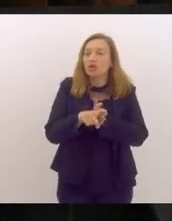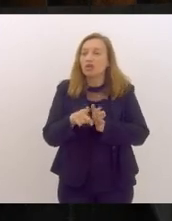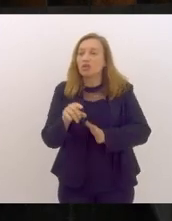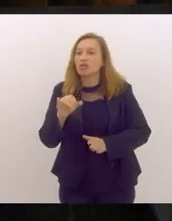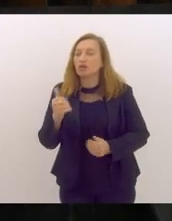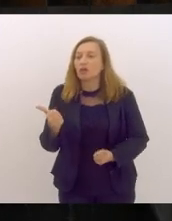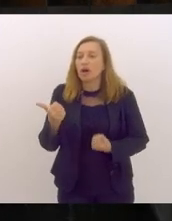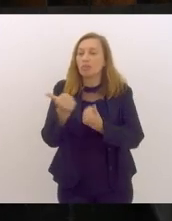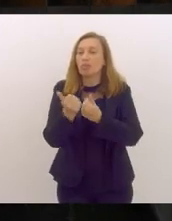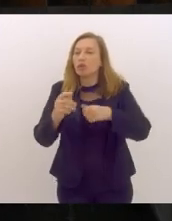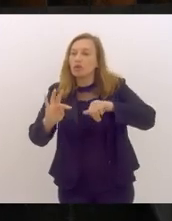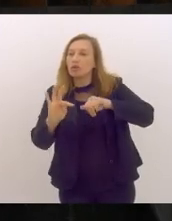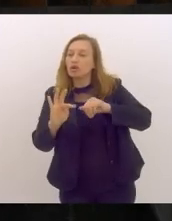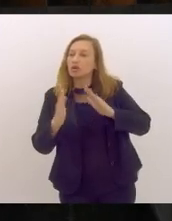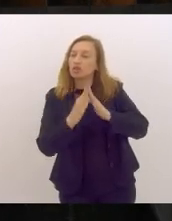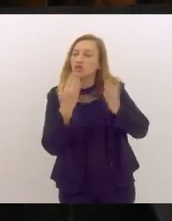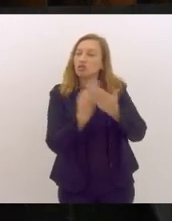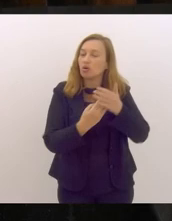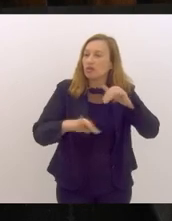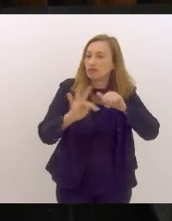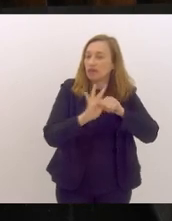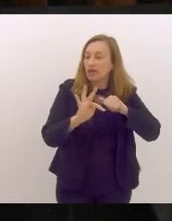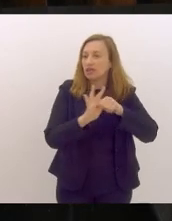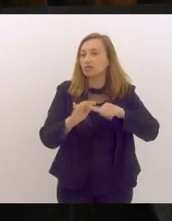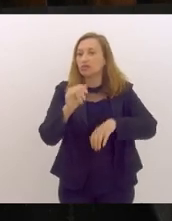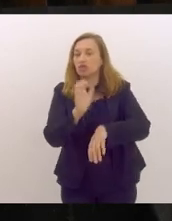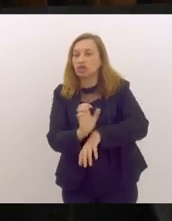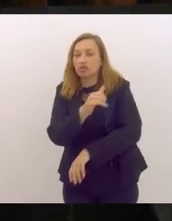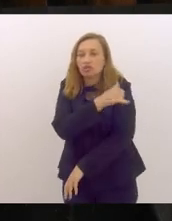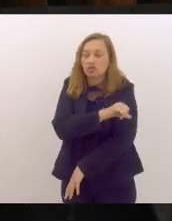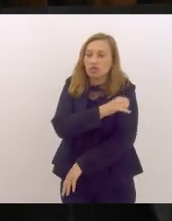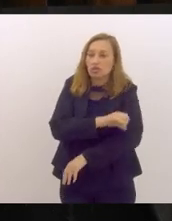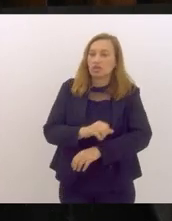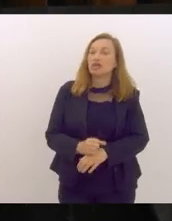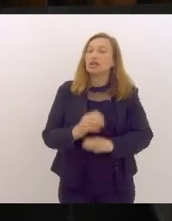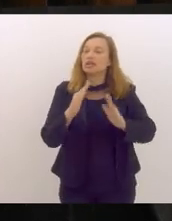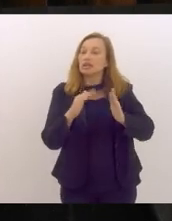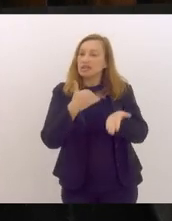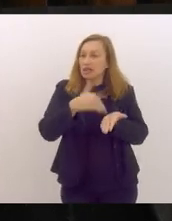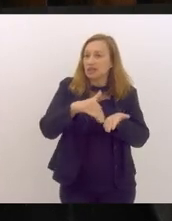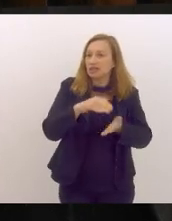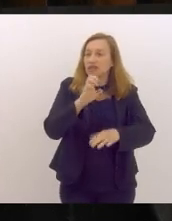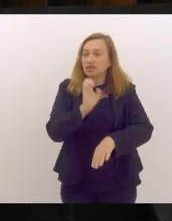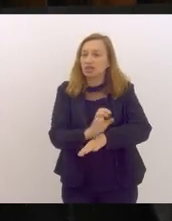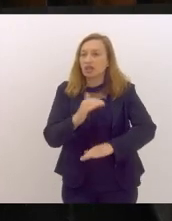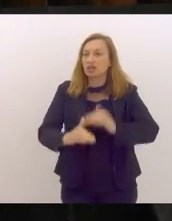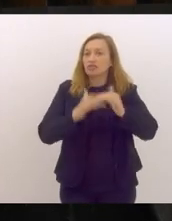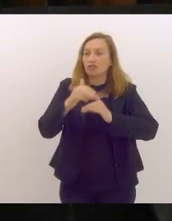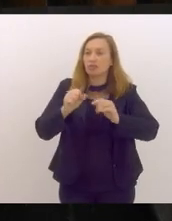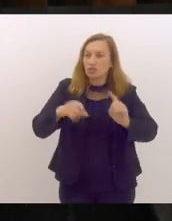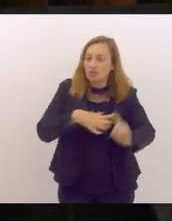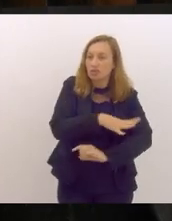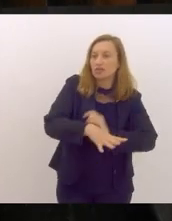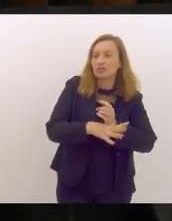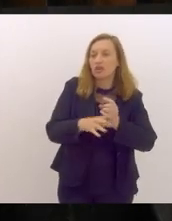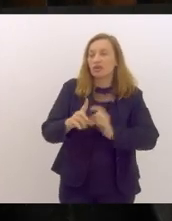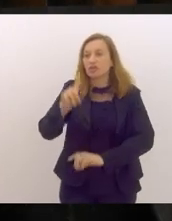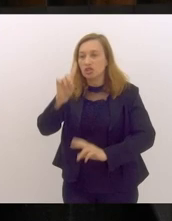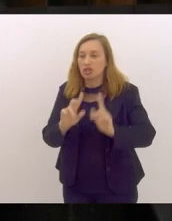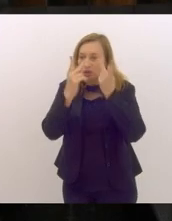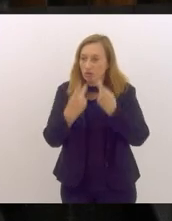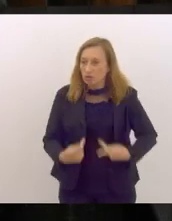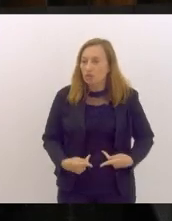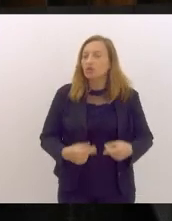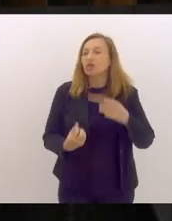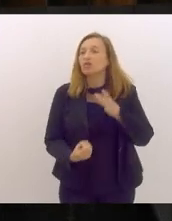Apoio à Escola Técnica do Estado do Rio de Janeiro, para a Secretaria de Estado de Desenvolvimento Social e Direitos Humanos, para